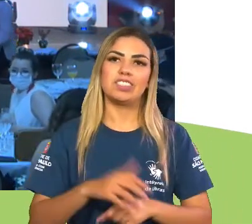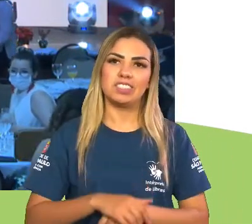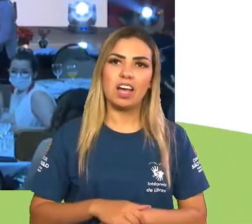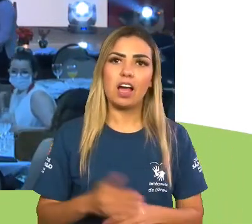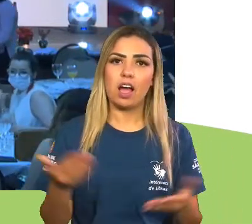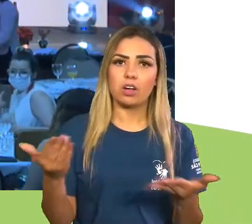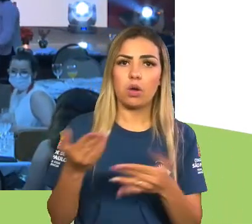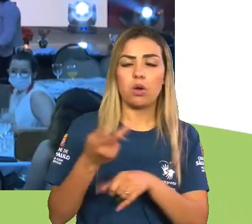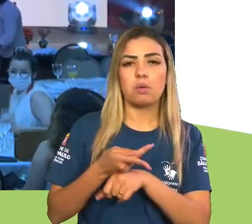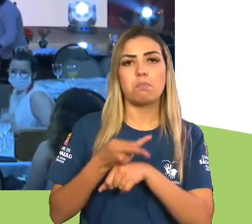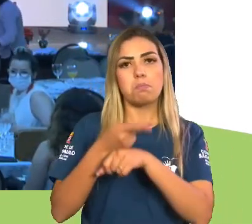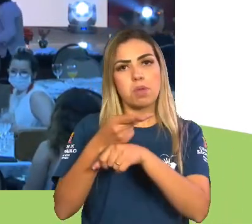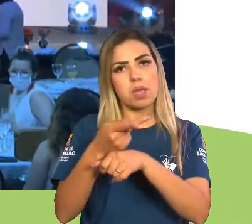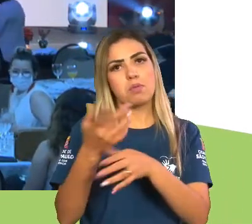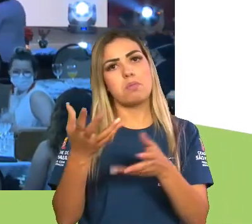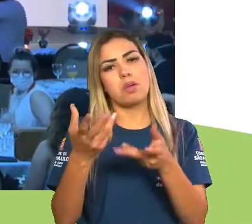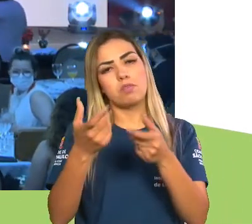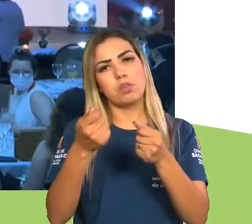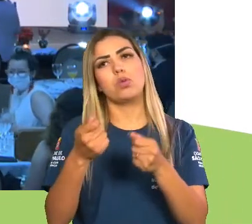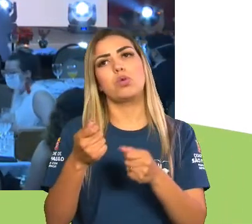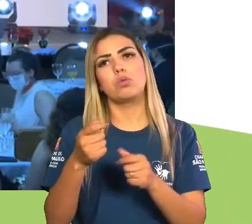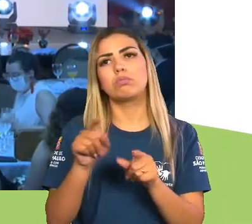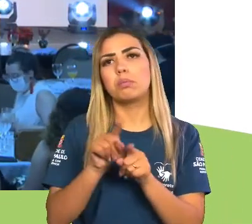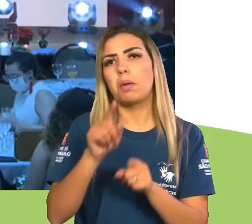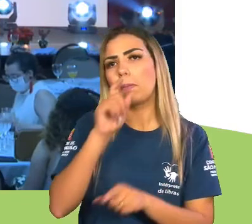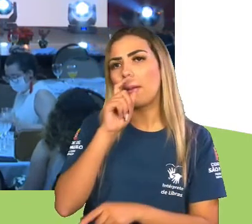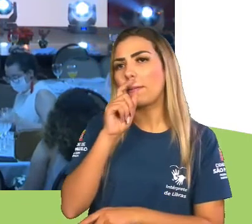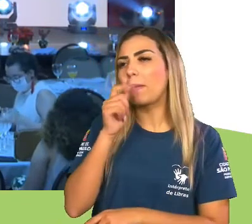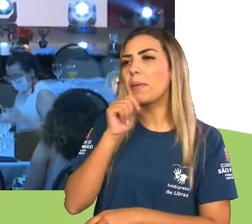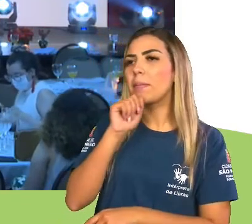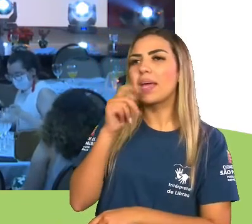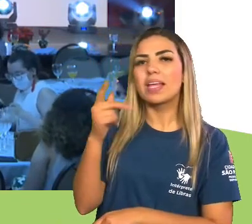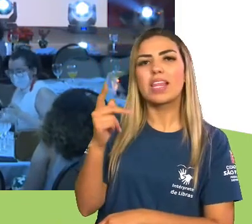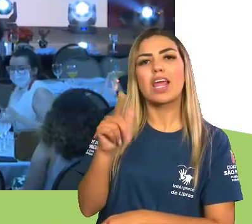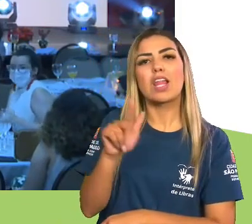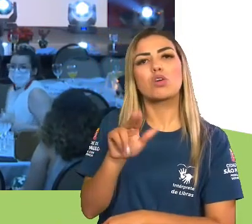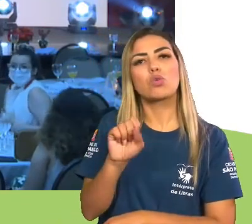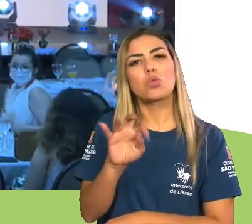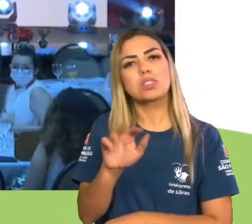nossos premiados, os pais do Gustavo estão por aqui também.